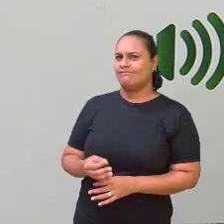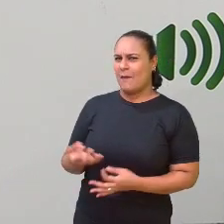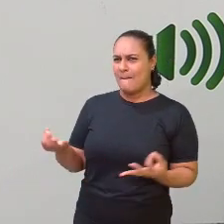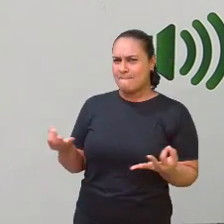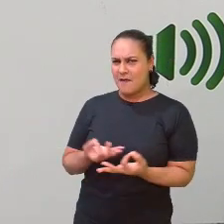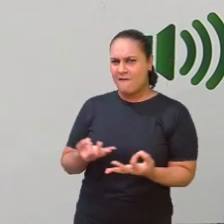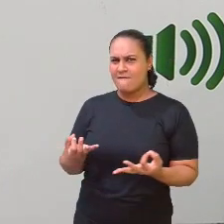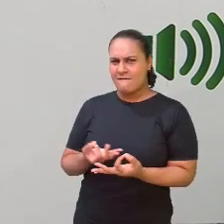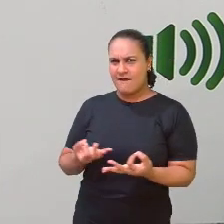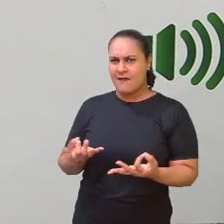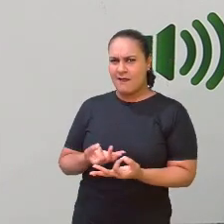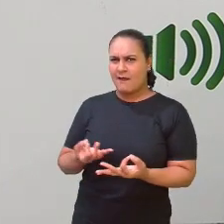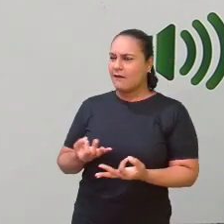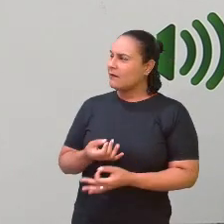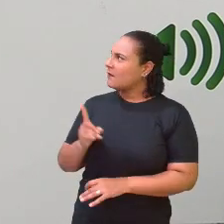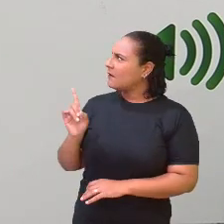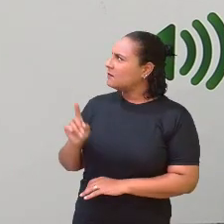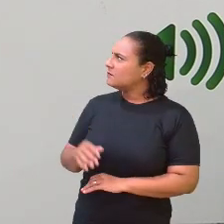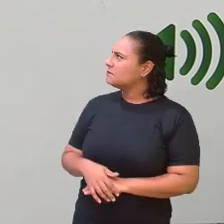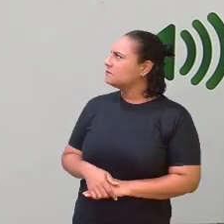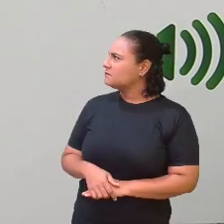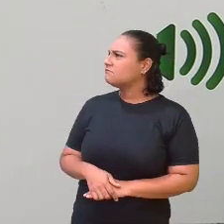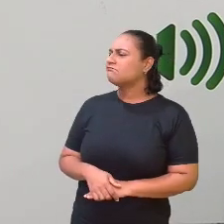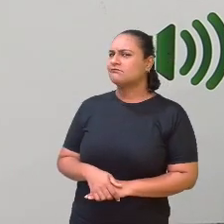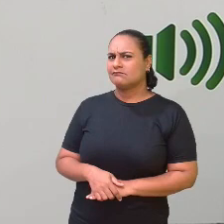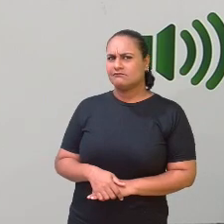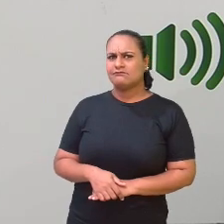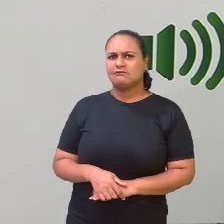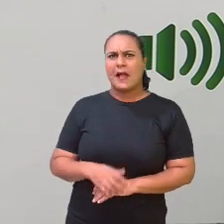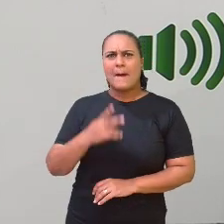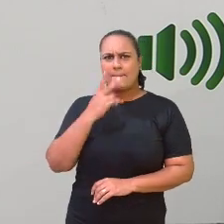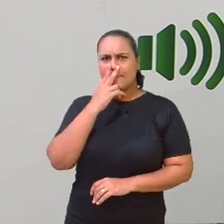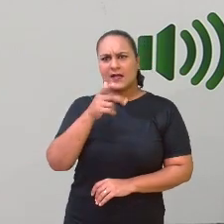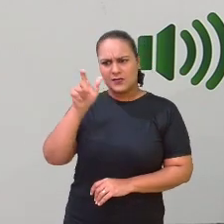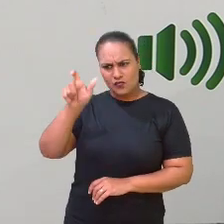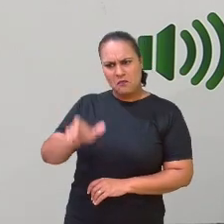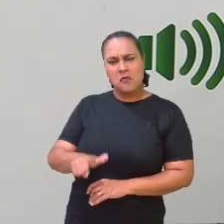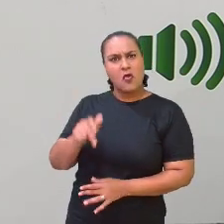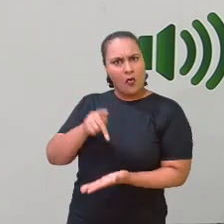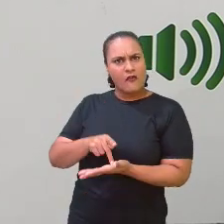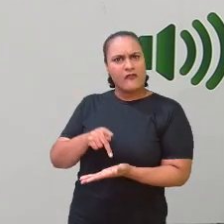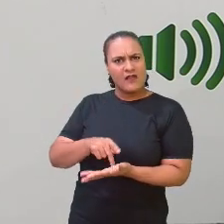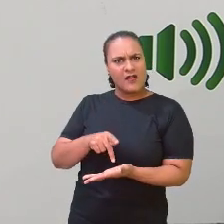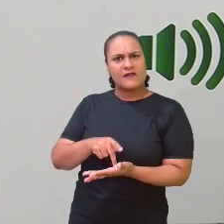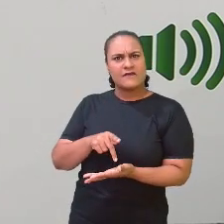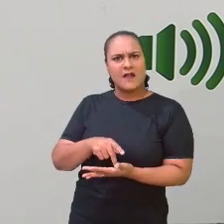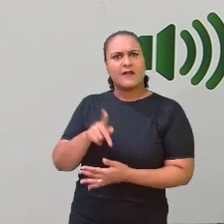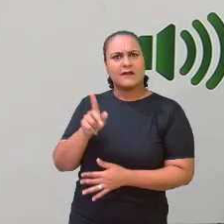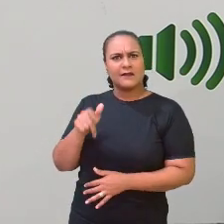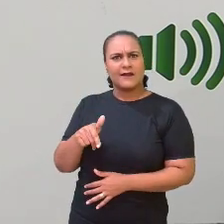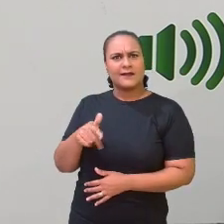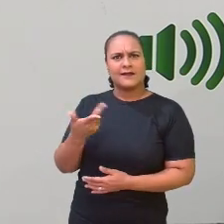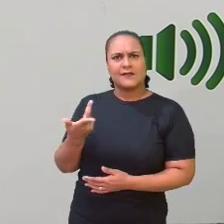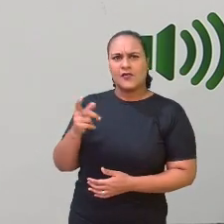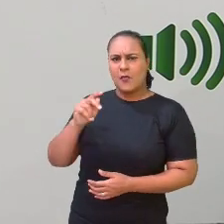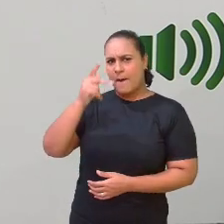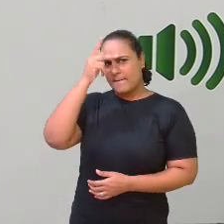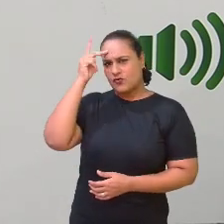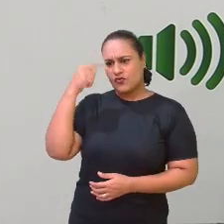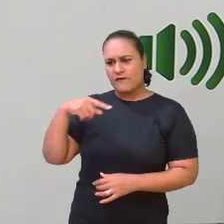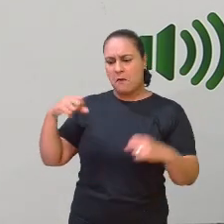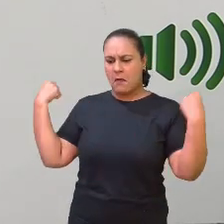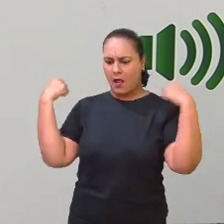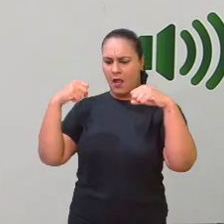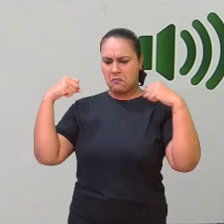perfeita, muito aproximada de um ser humano de verdade, né? De alguém que foi para a academia, ó, fez bastante exercício